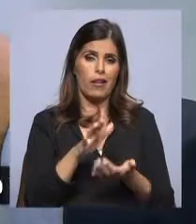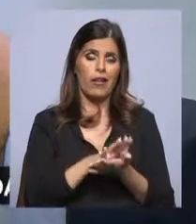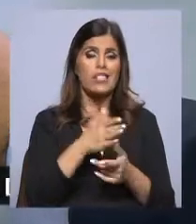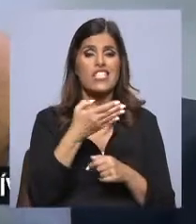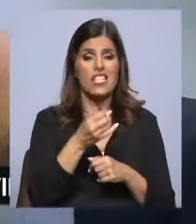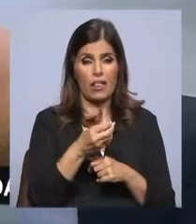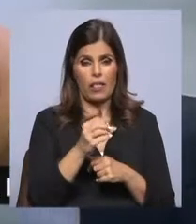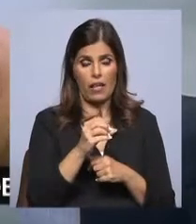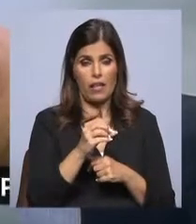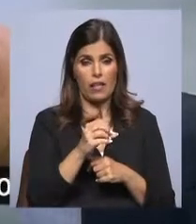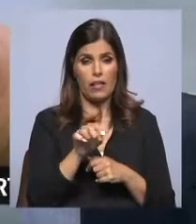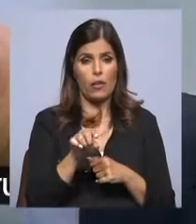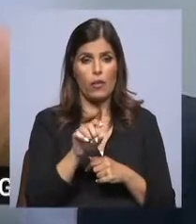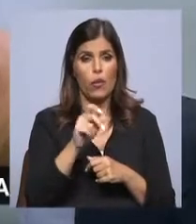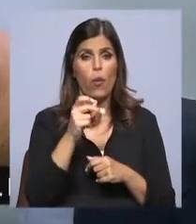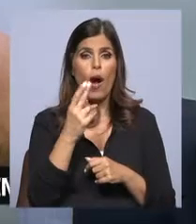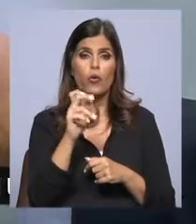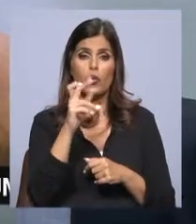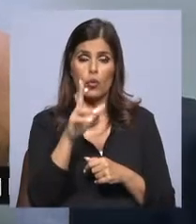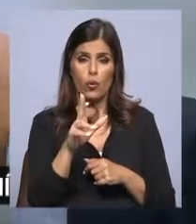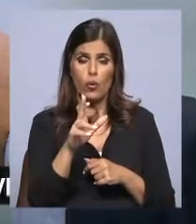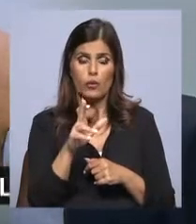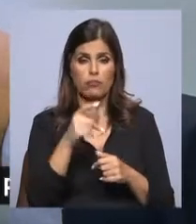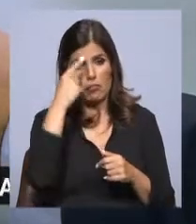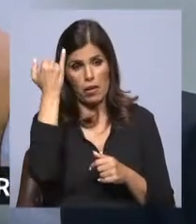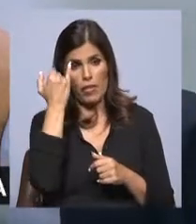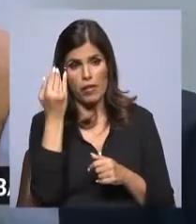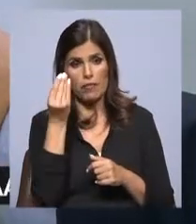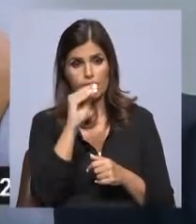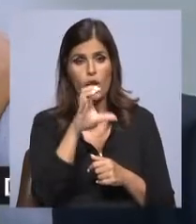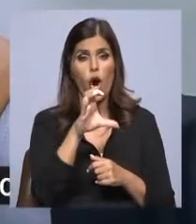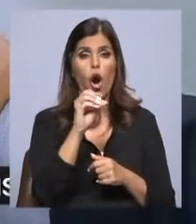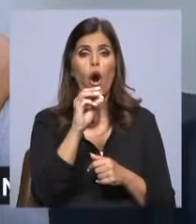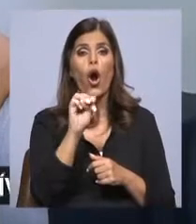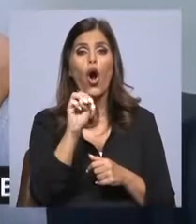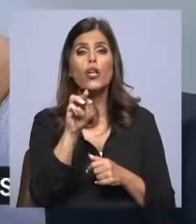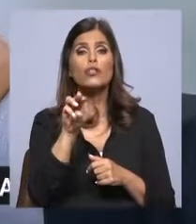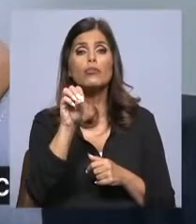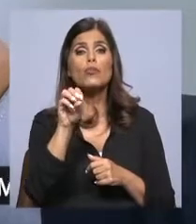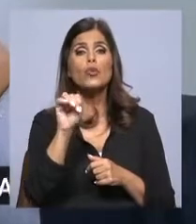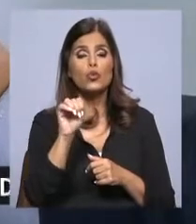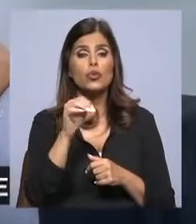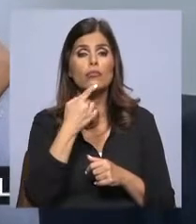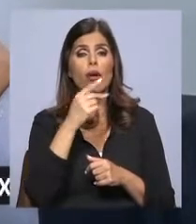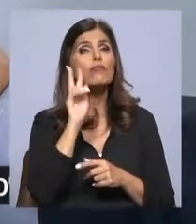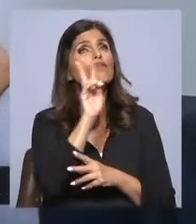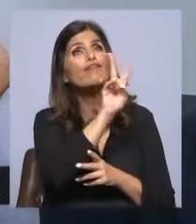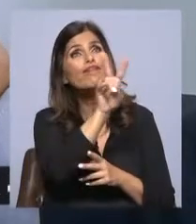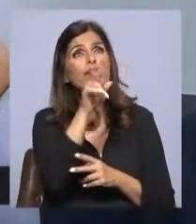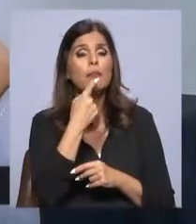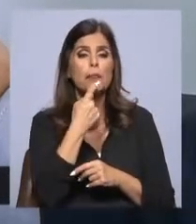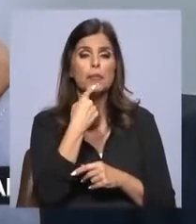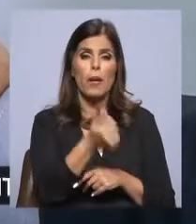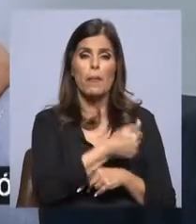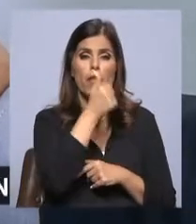em que, no fundo, o autor propõe o regressar ao cosmos, regressar ao deslumbramento do cosmos, para também percebermos melhor quais